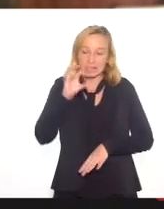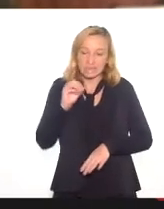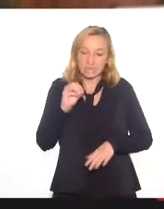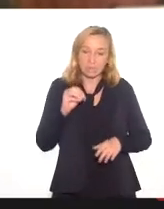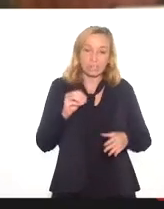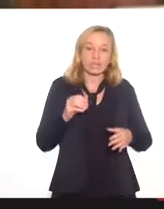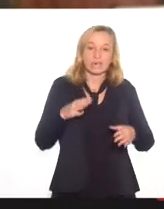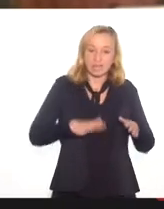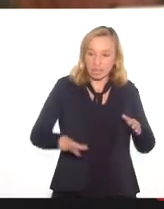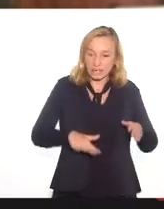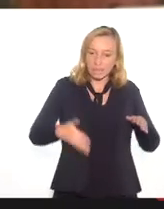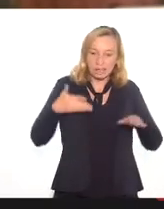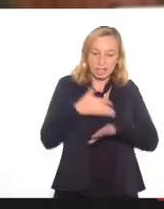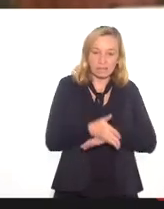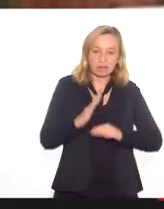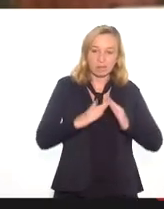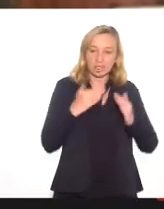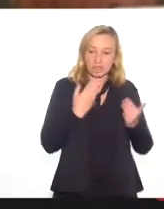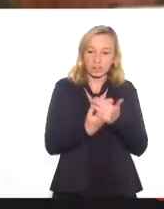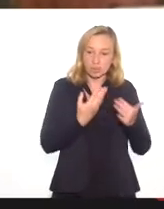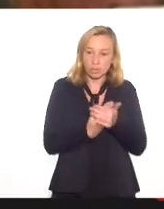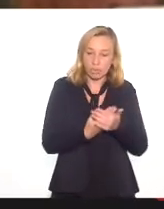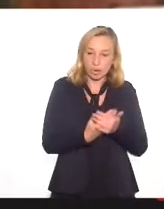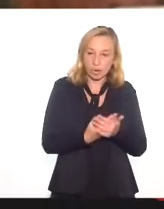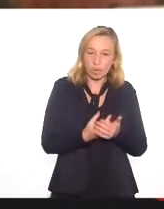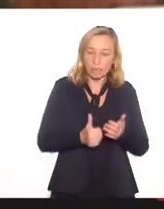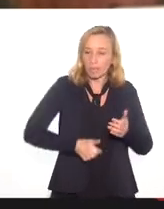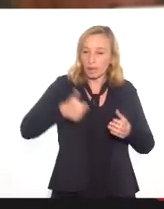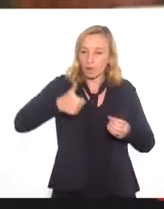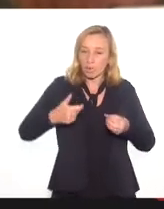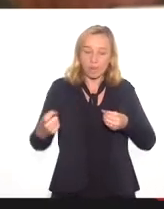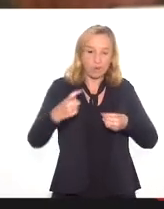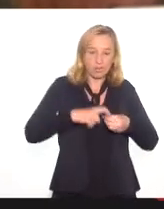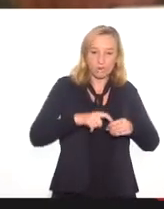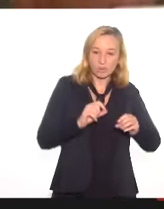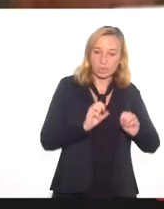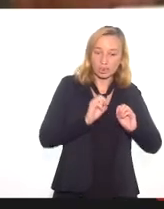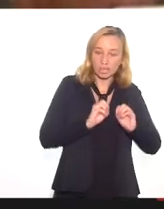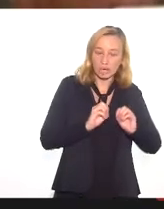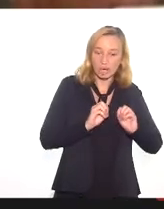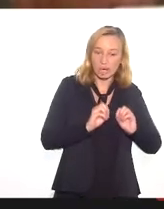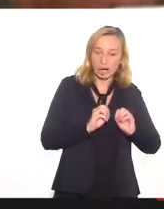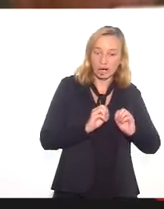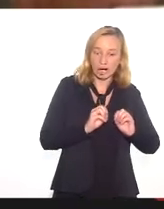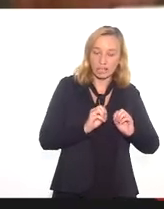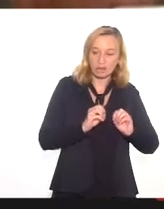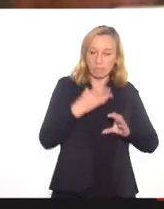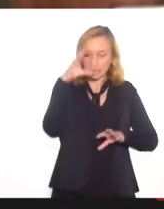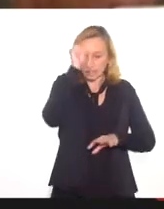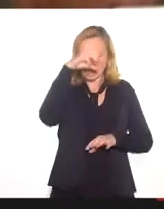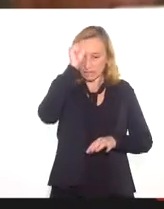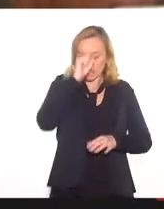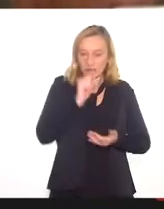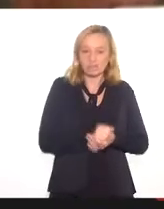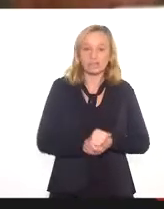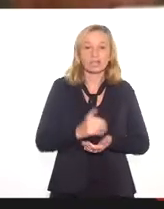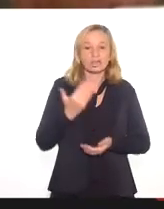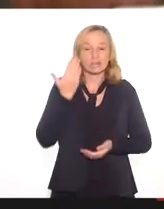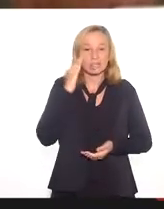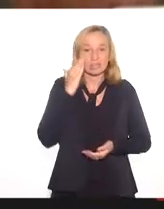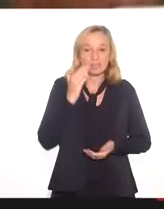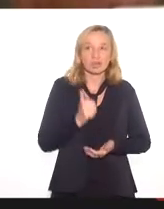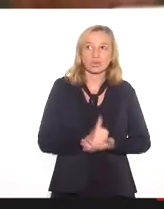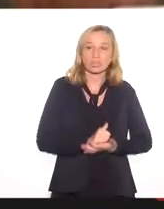entram na escola, maior é o retorno dessa educação e, portanto, traz uma perspectiva